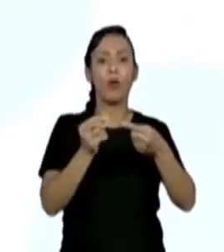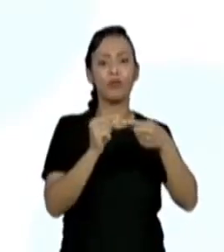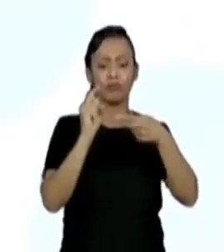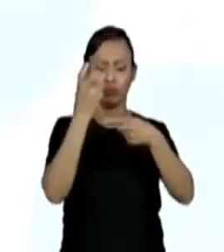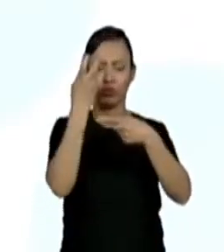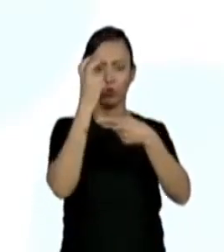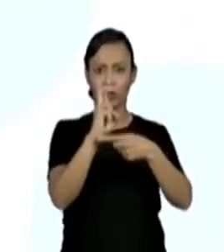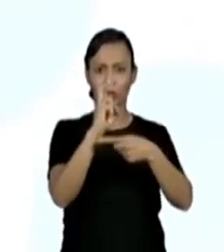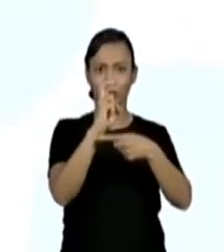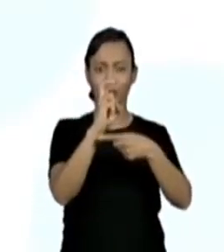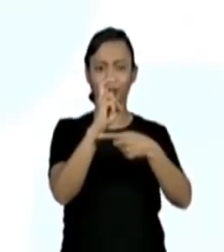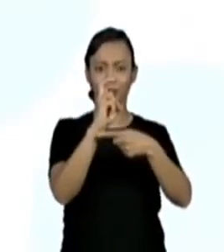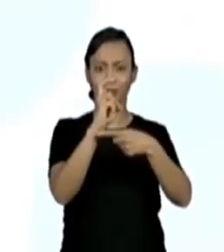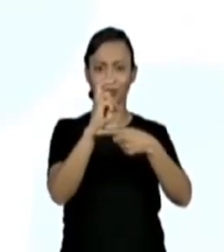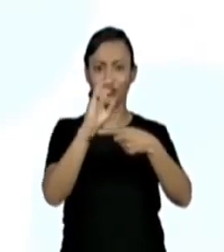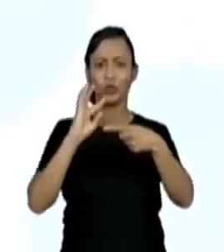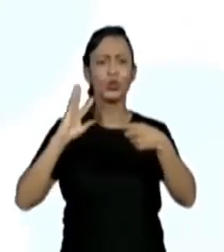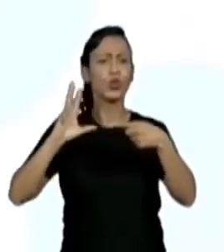o todo